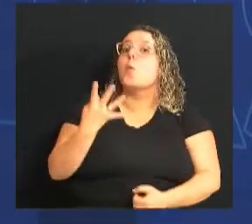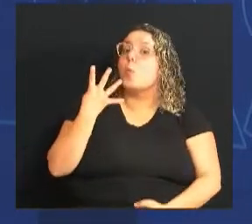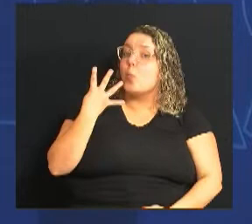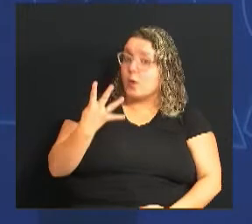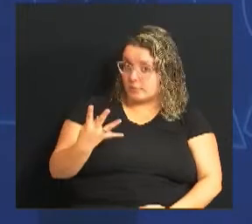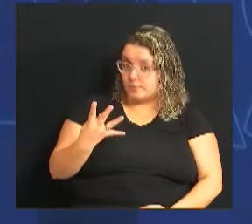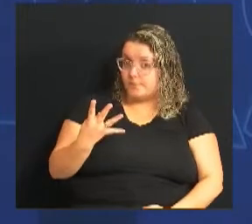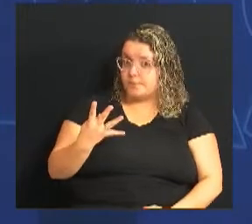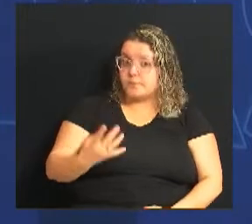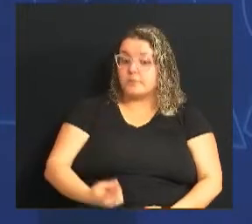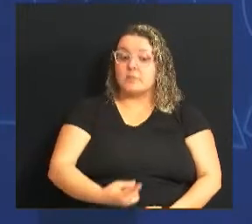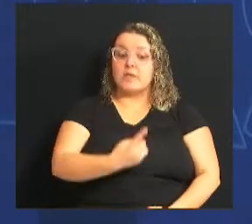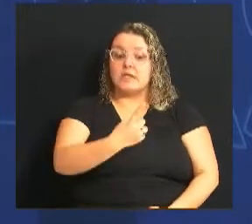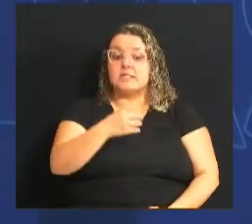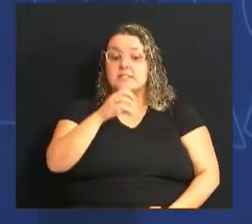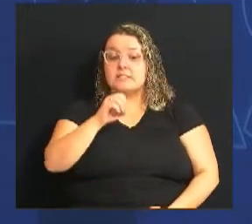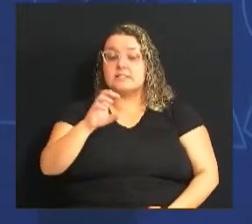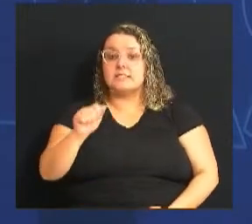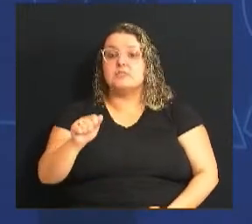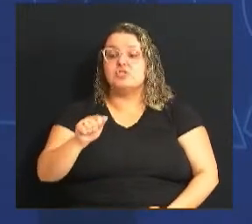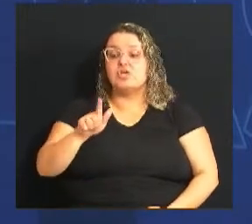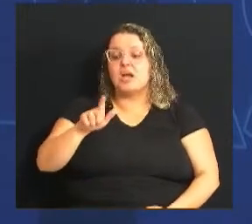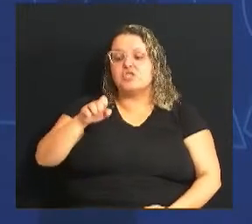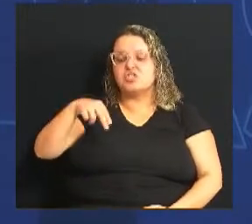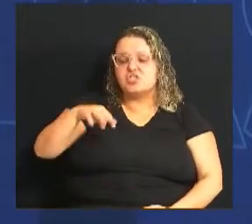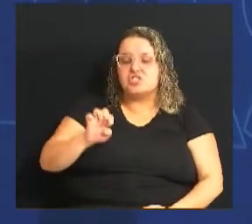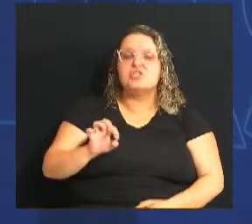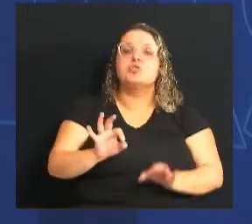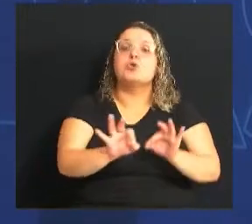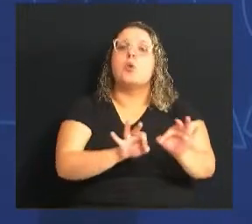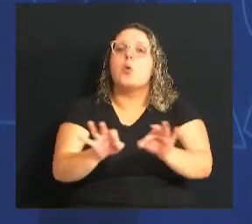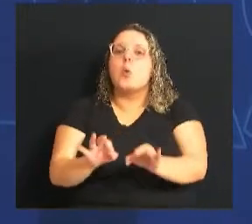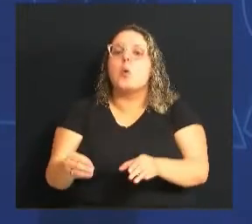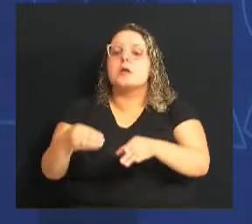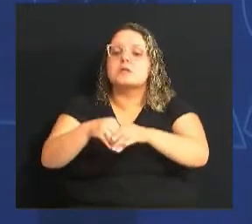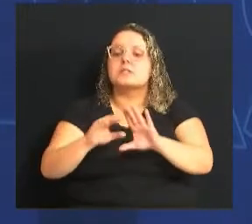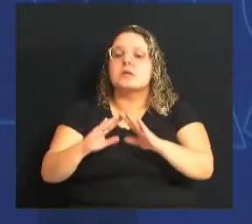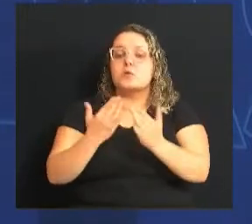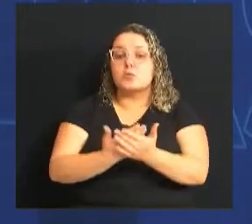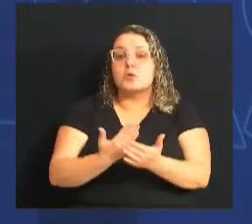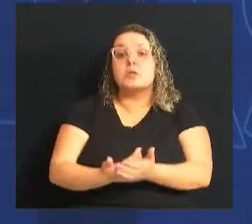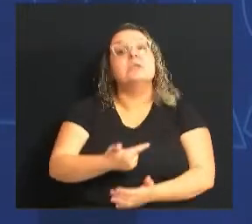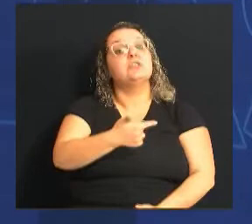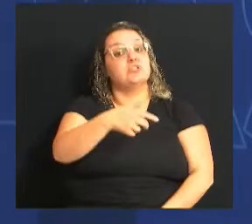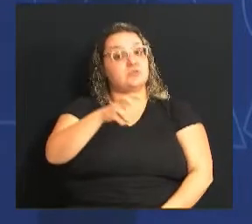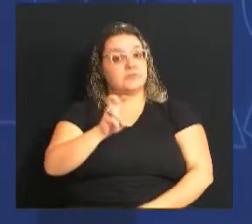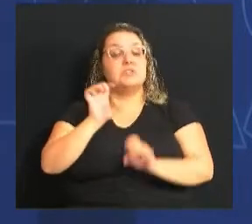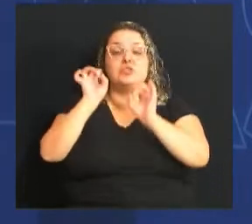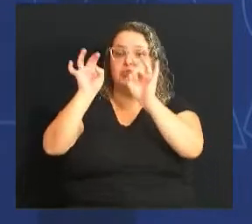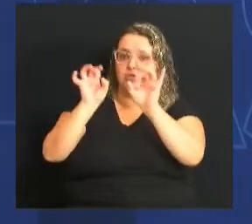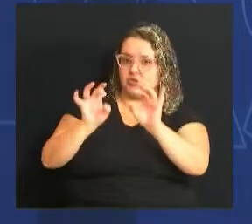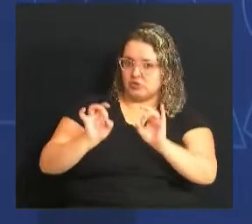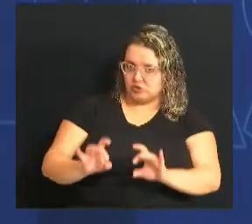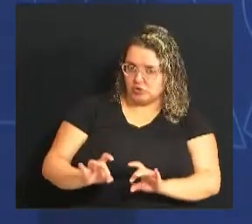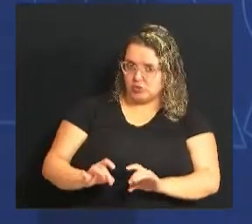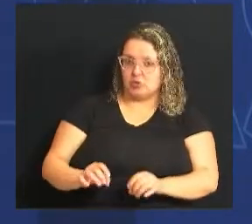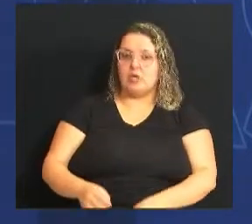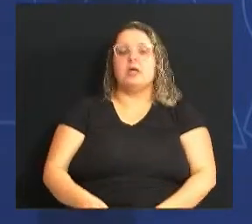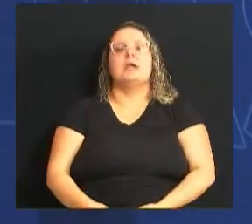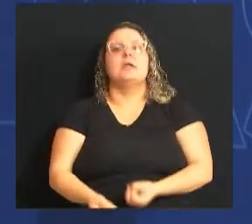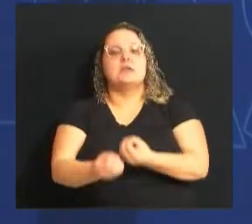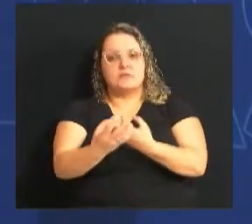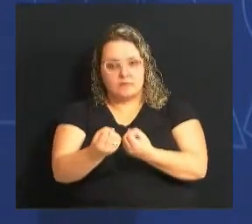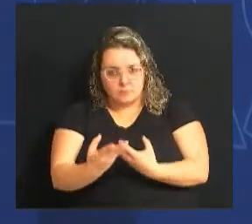e 100 de agente de organização escolar, além de 25 de especialista em informação.